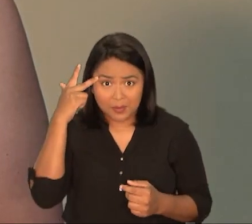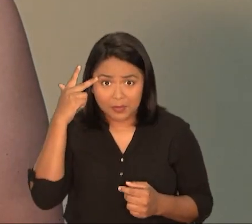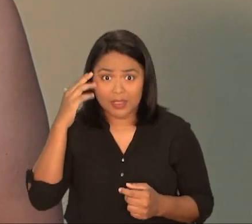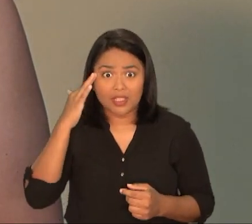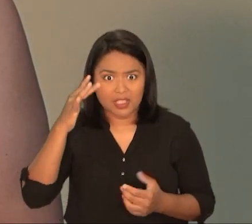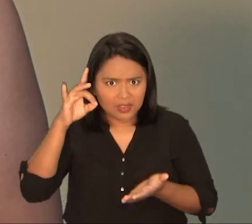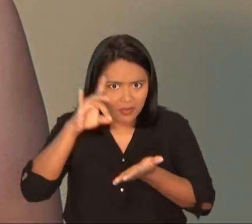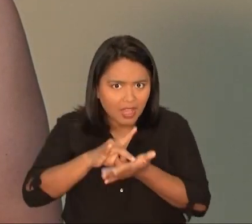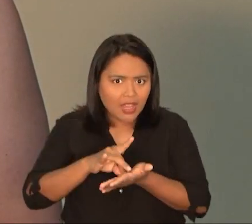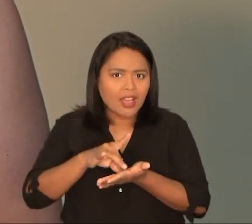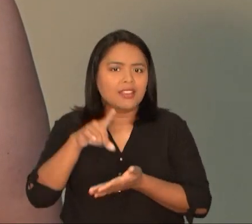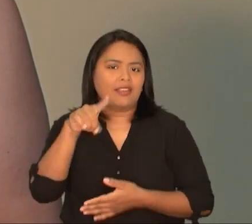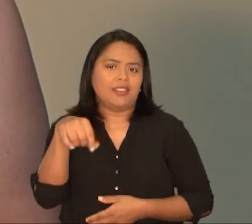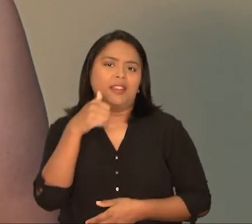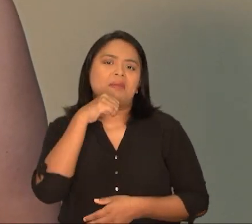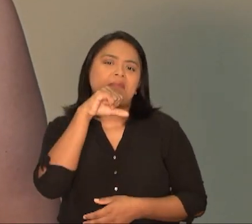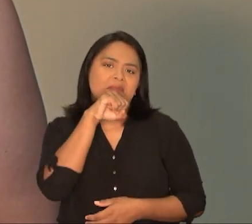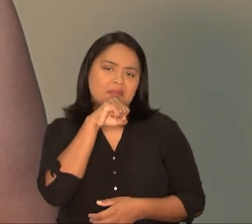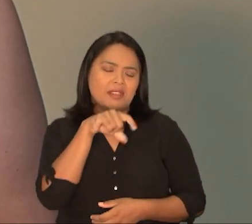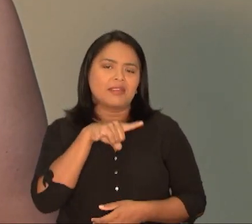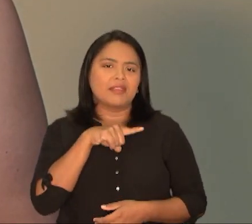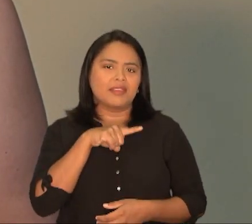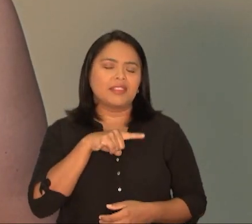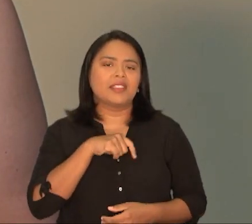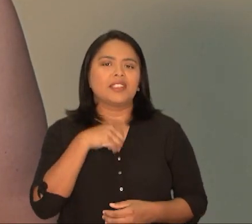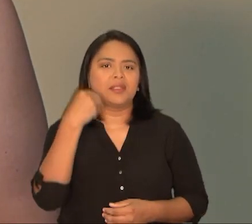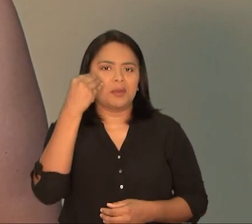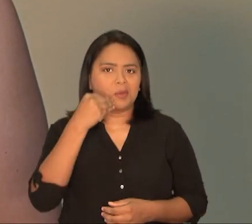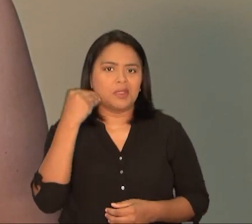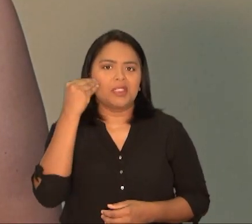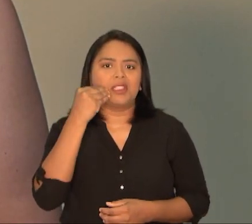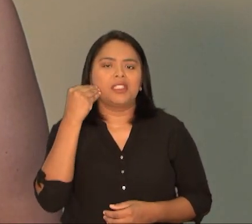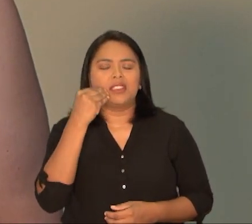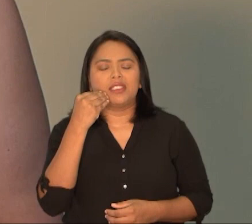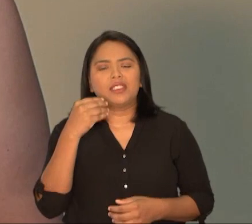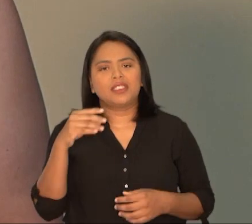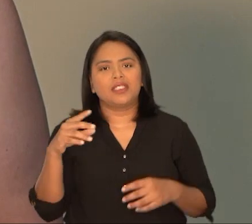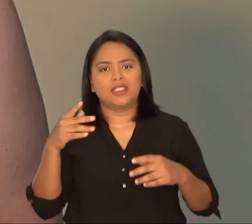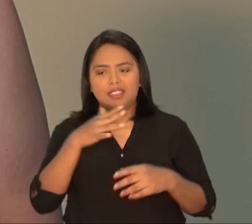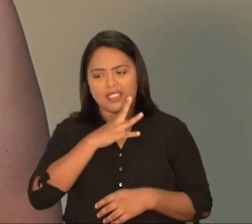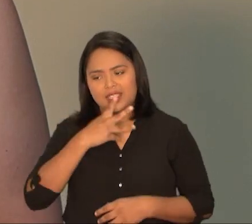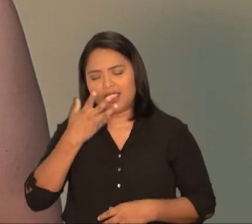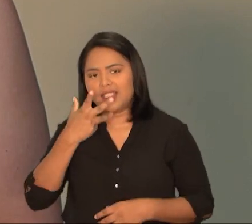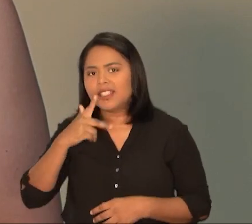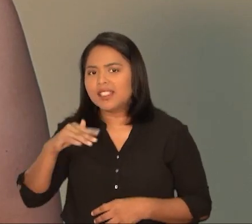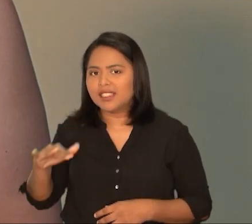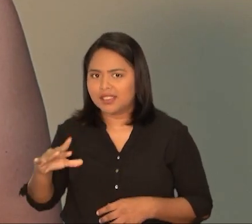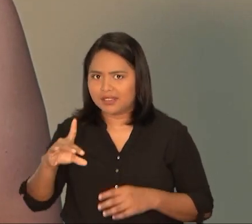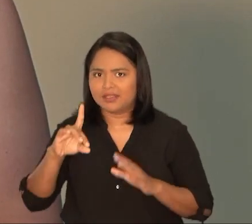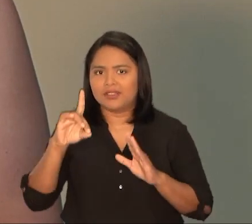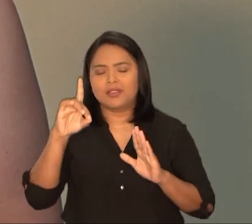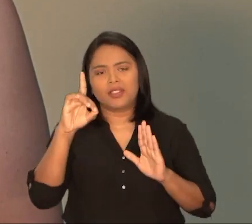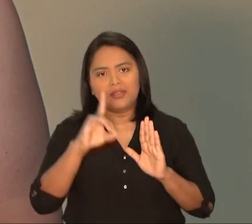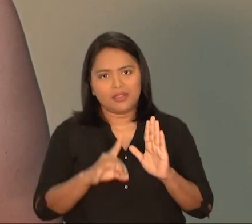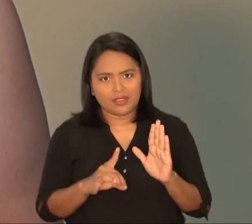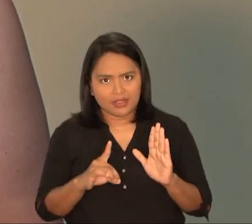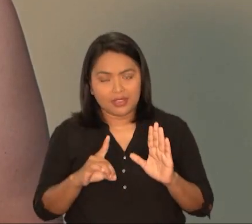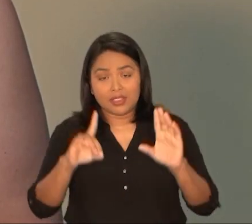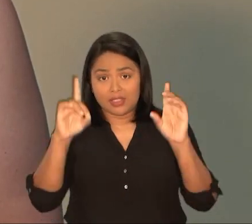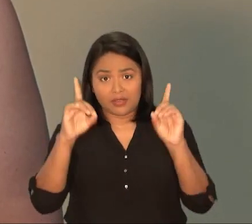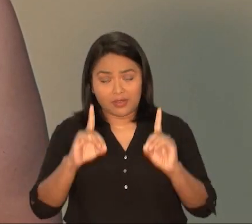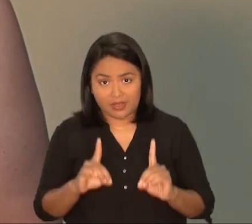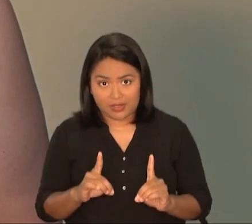que convive, né, com uma criança com deficiência. Então, com 2 anos e 8 meses, ele